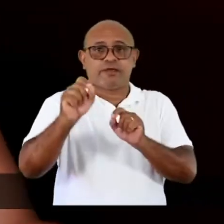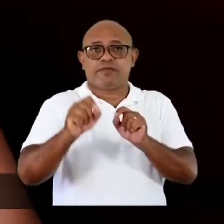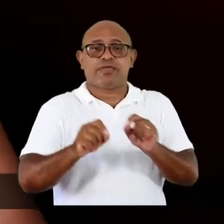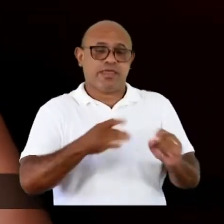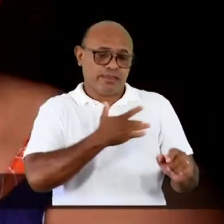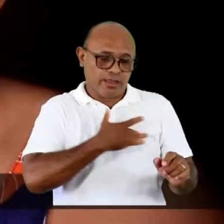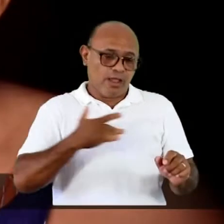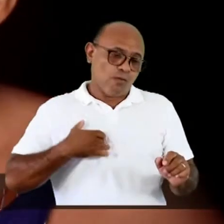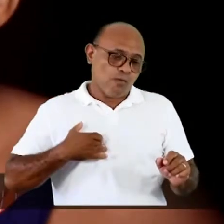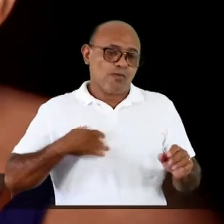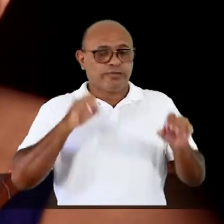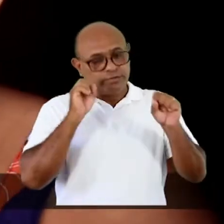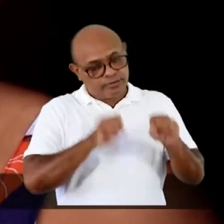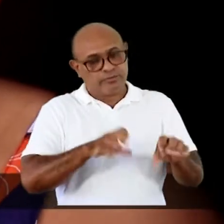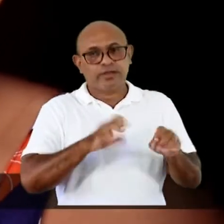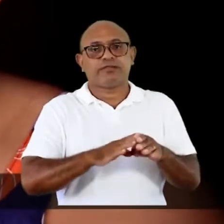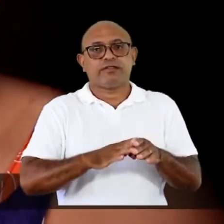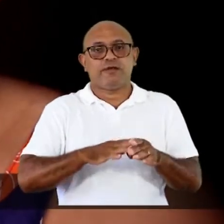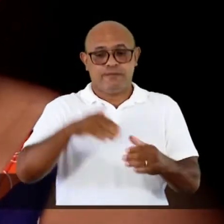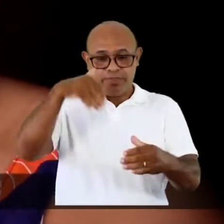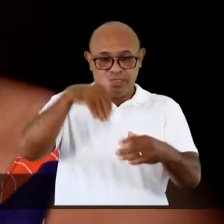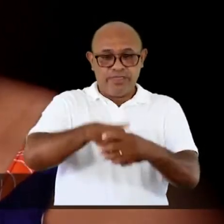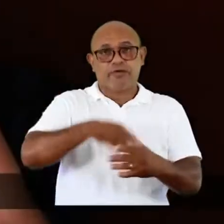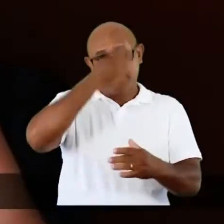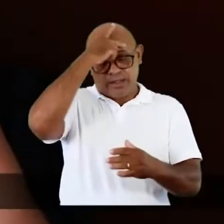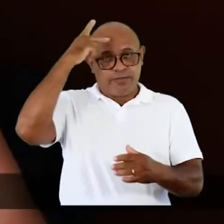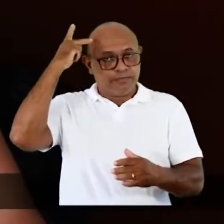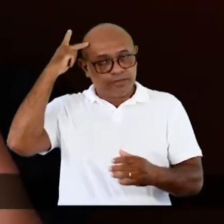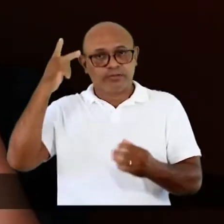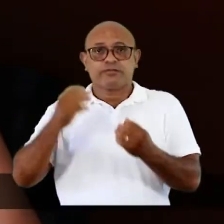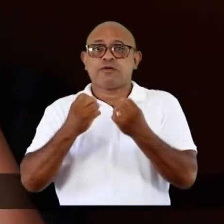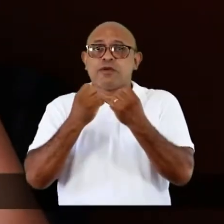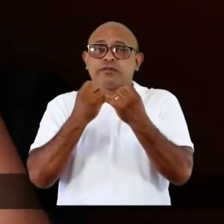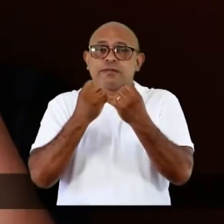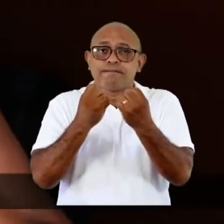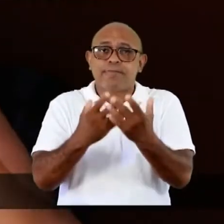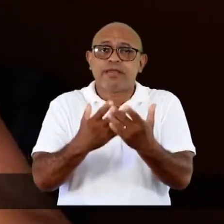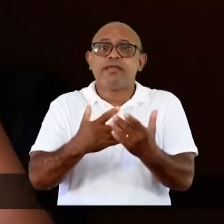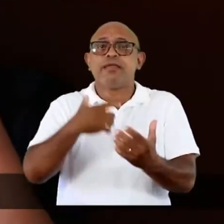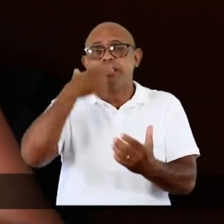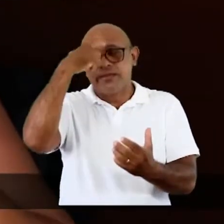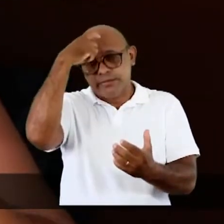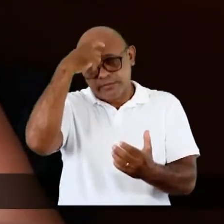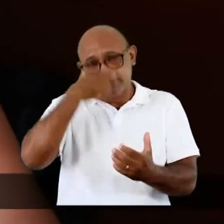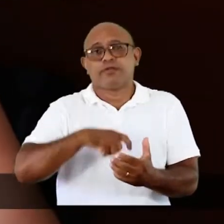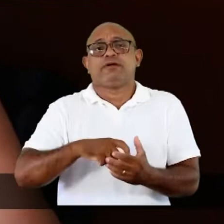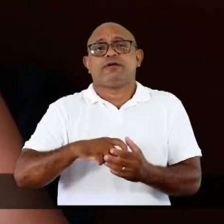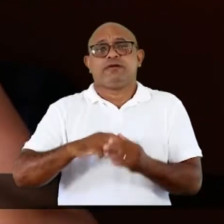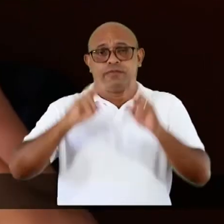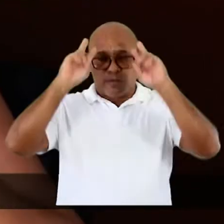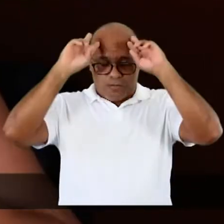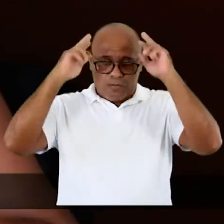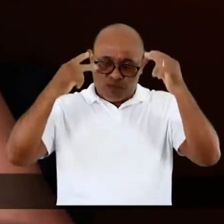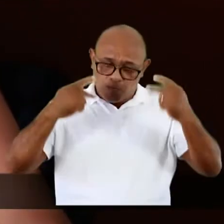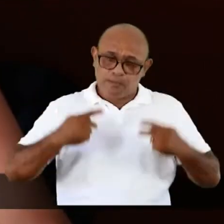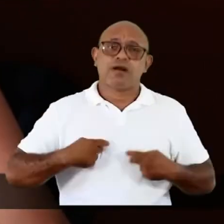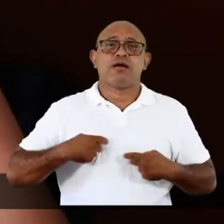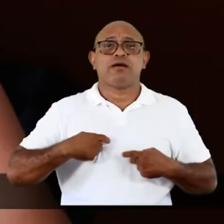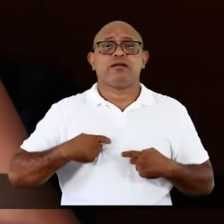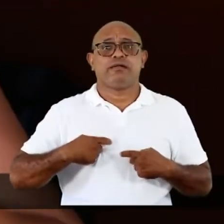a saúde, a educação e colocar pessoas de bem, que sim, de bem,